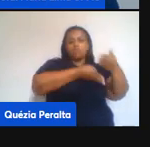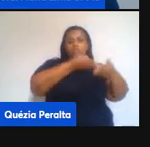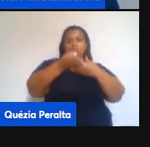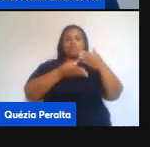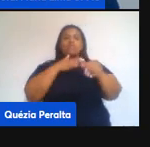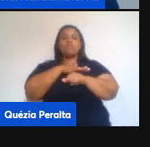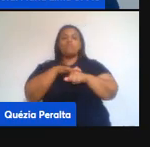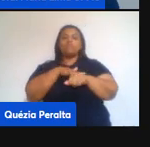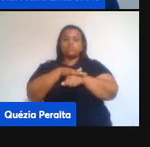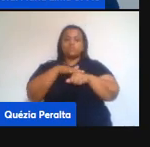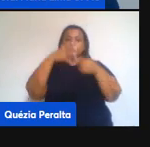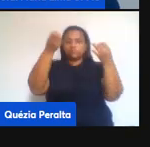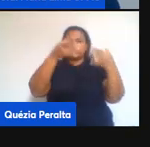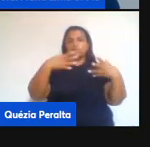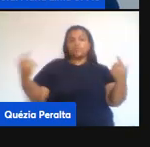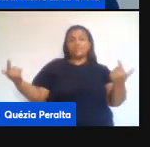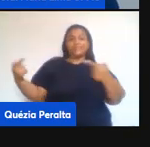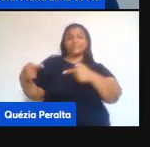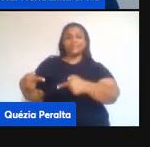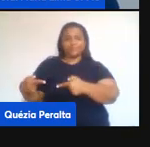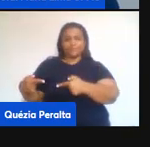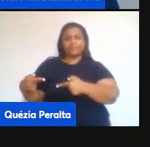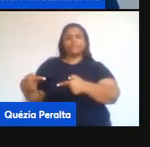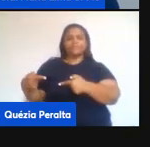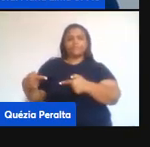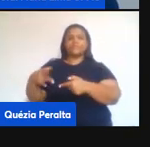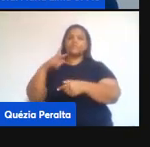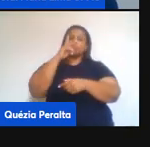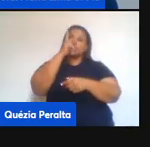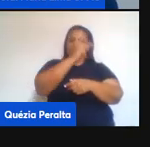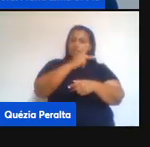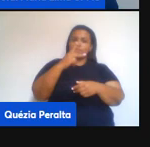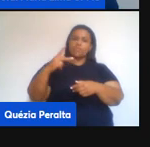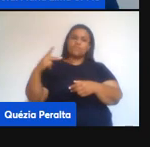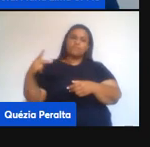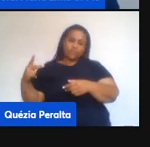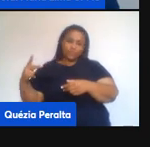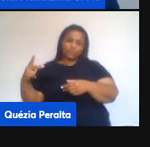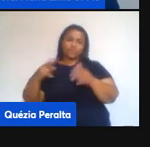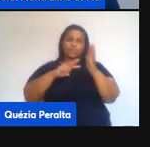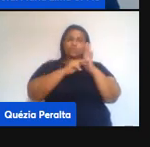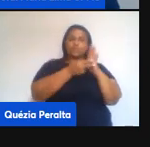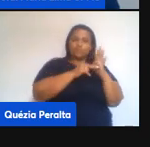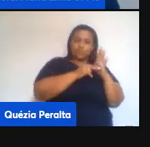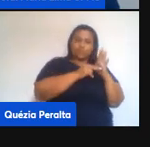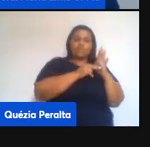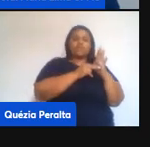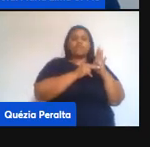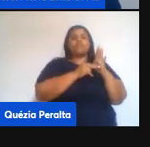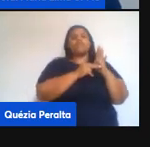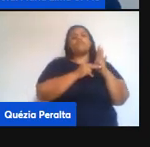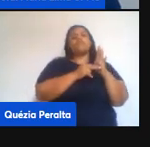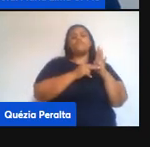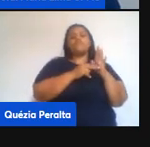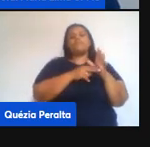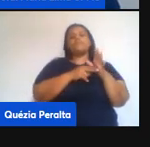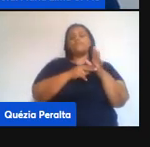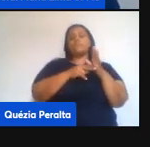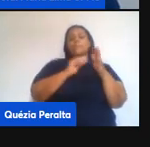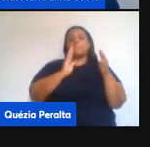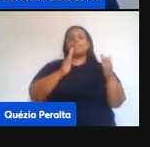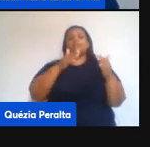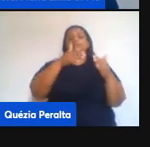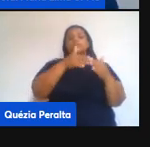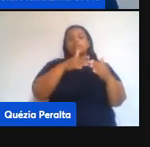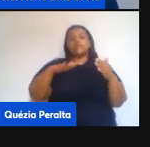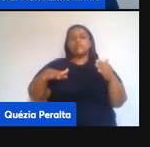falar sobre os desafios. Isso é falar de PPP. Então, nesse sentido, o PPP, por ser esse espaço em